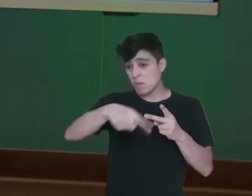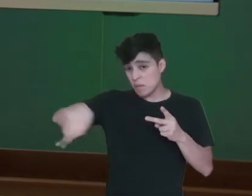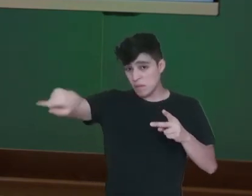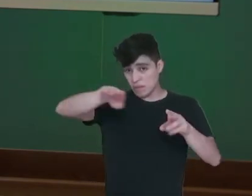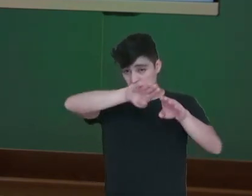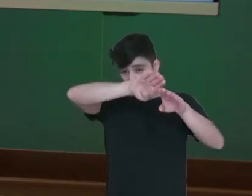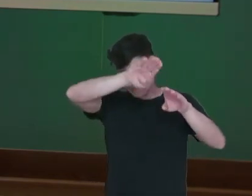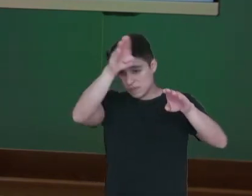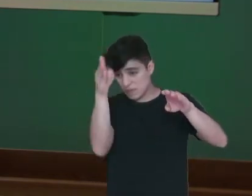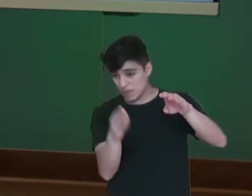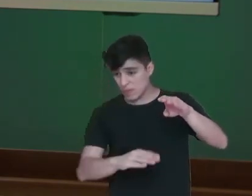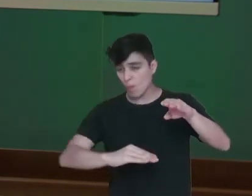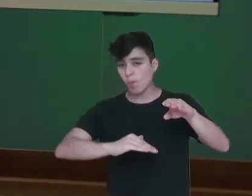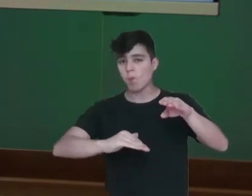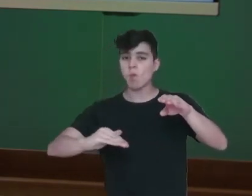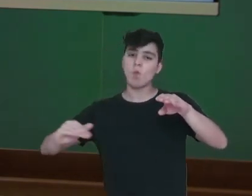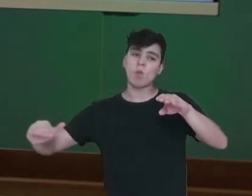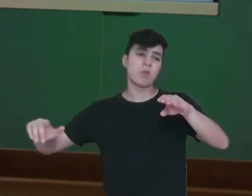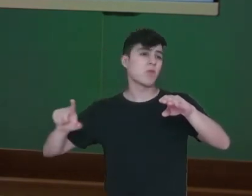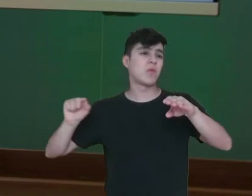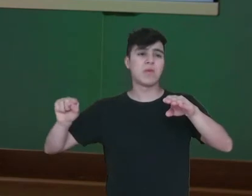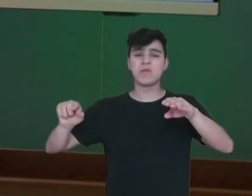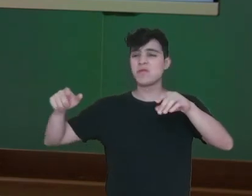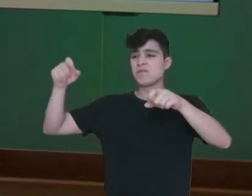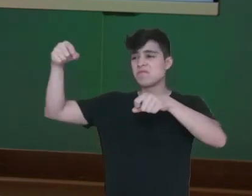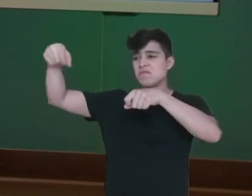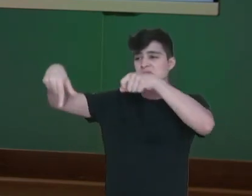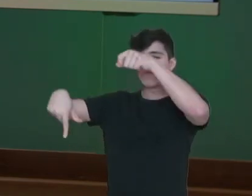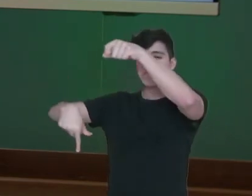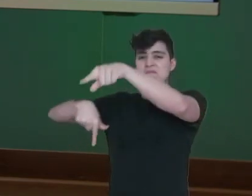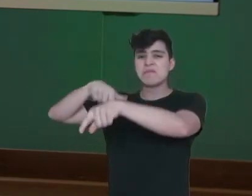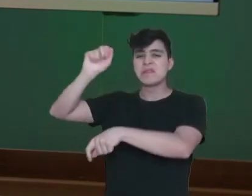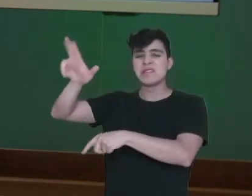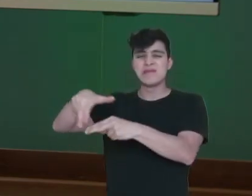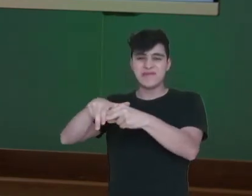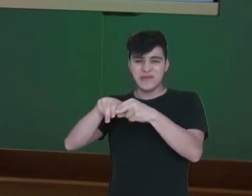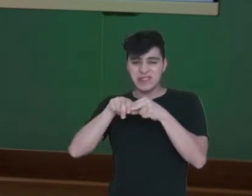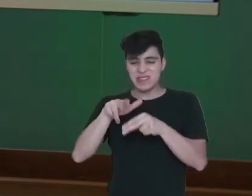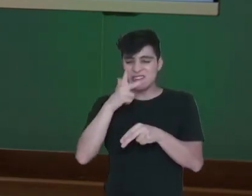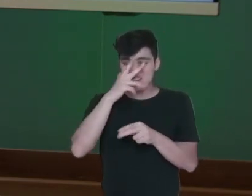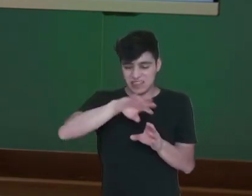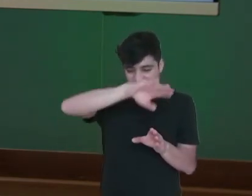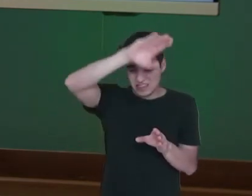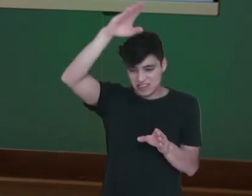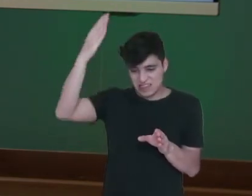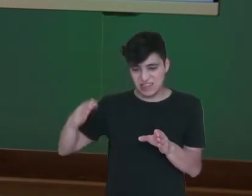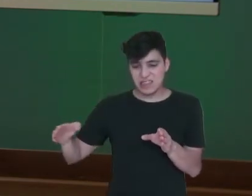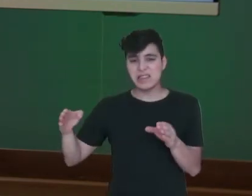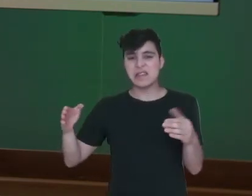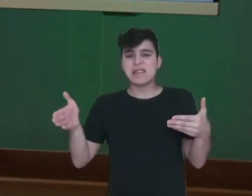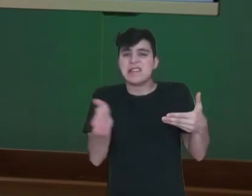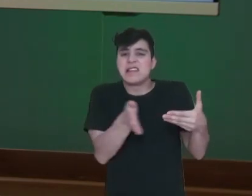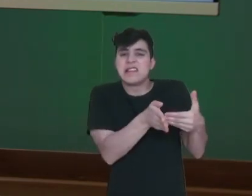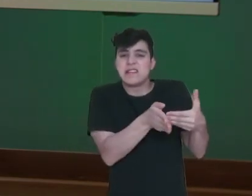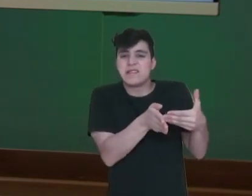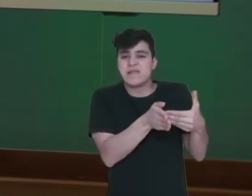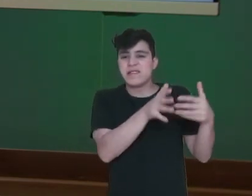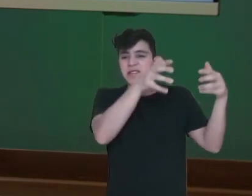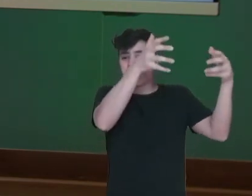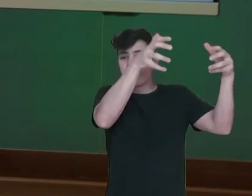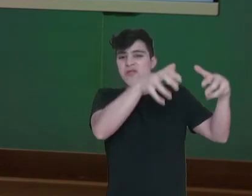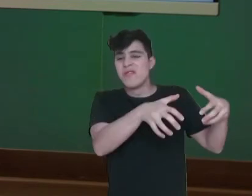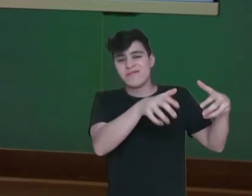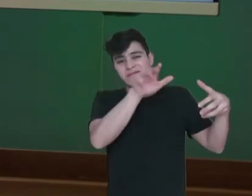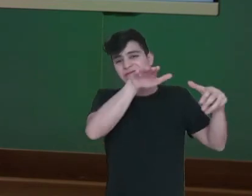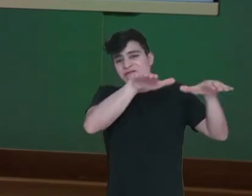ali dessa região de serra vai ser menos chuvoso, por causa justamente da barreira do relevo que se forma ali.